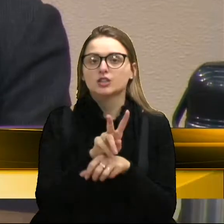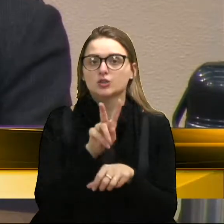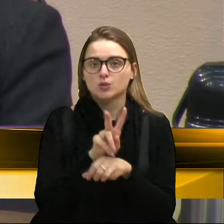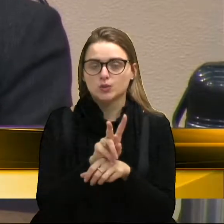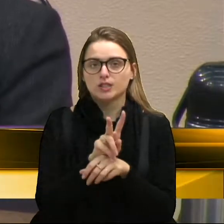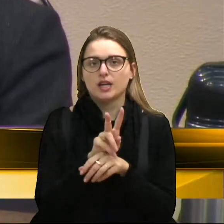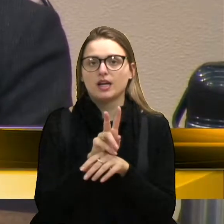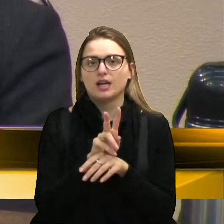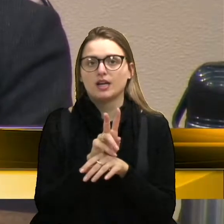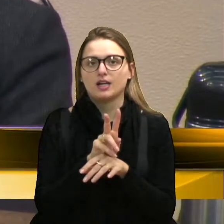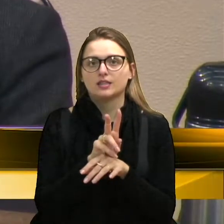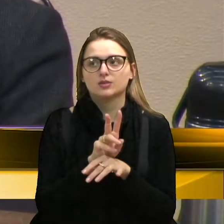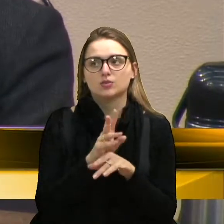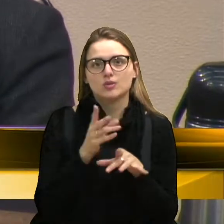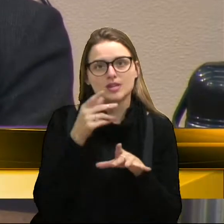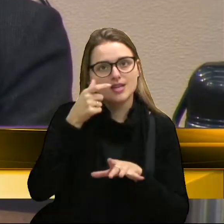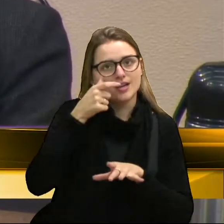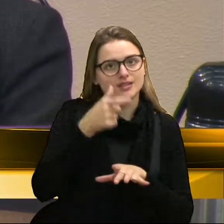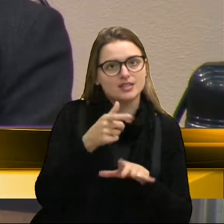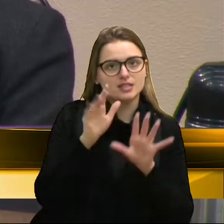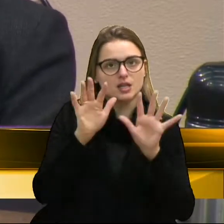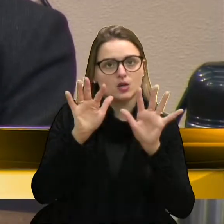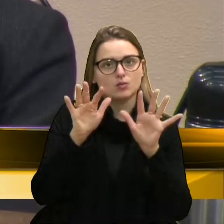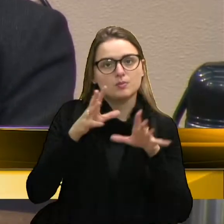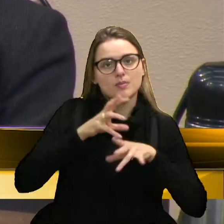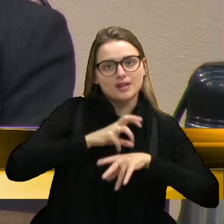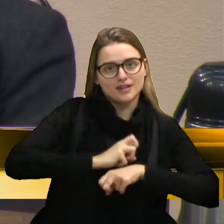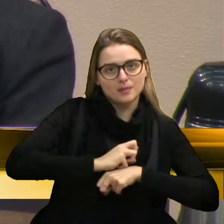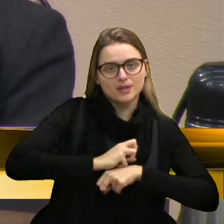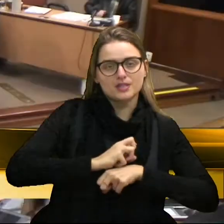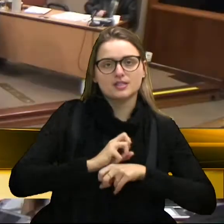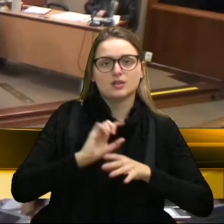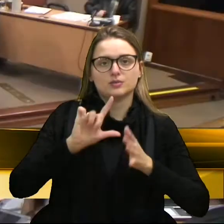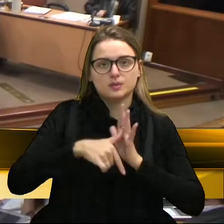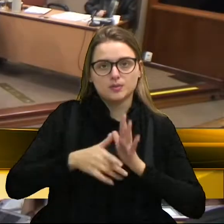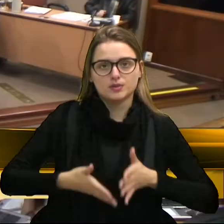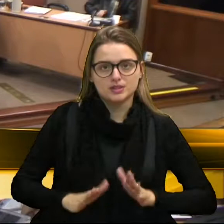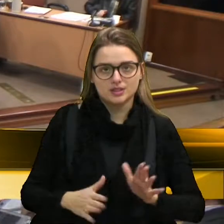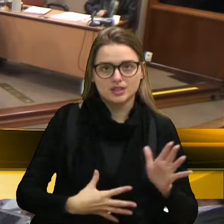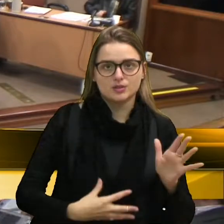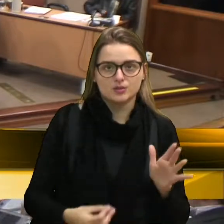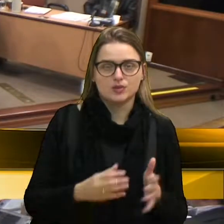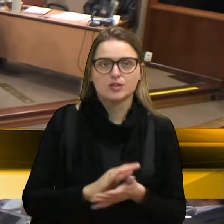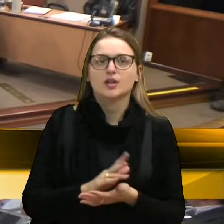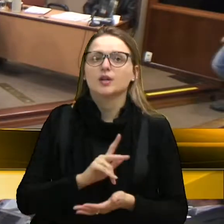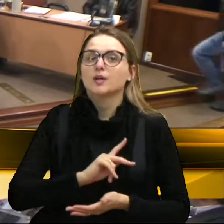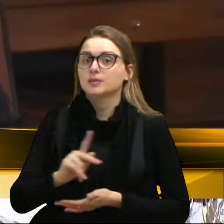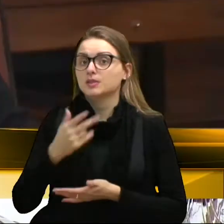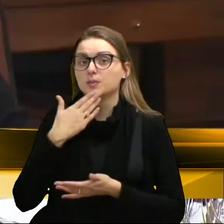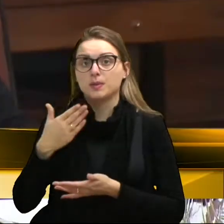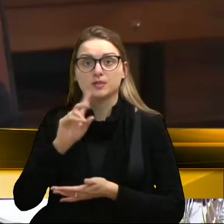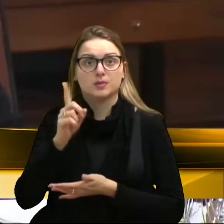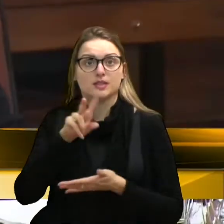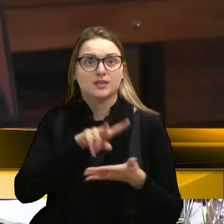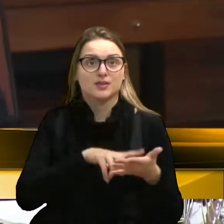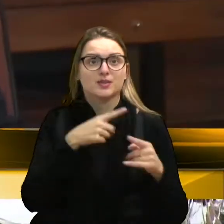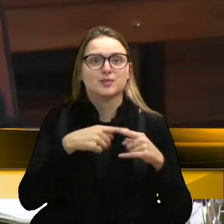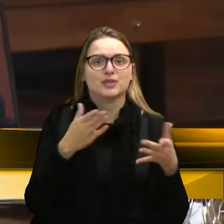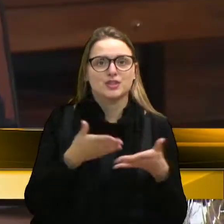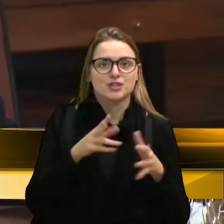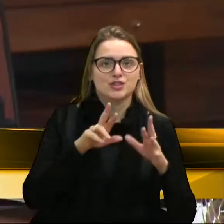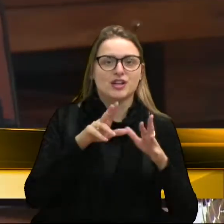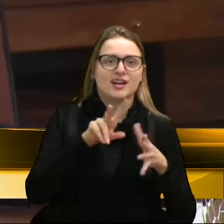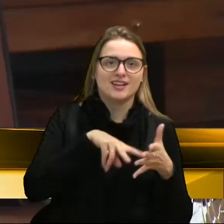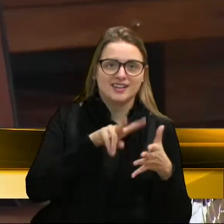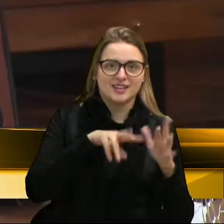Combate à Depressão Pós-Parto. Relatora, vereadora Paula Iores. Presidente, peço a dispensa da leitura, o projeto é lido na